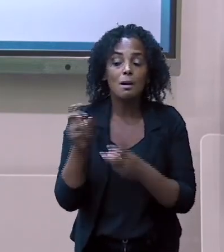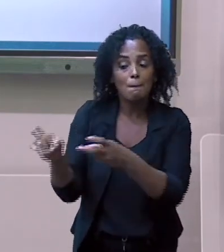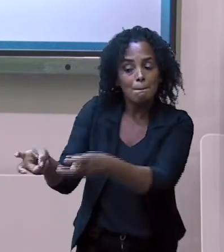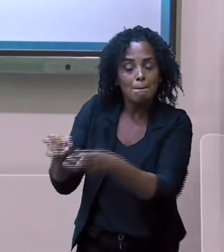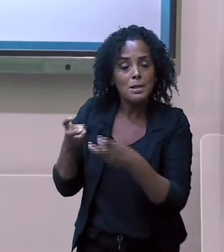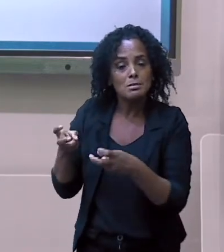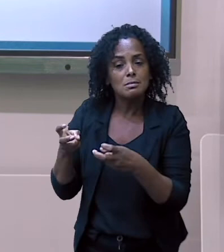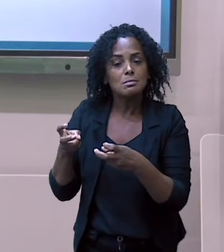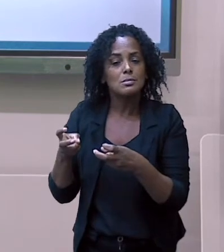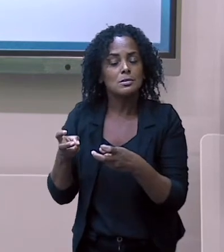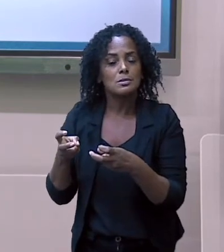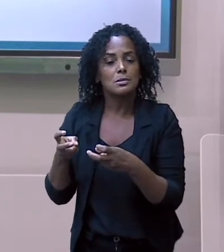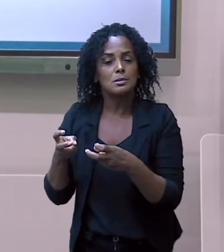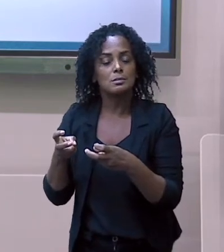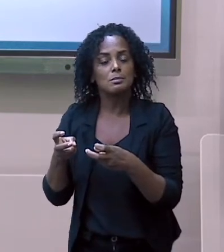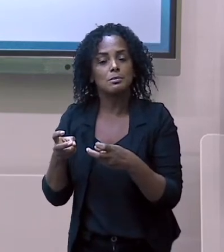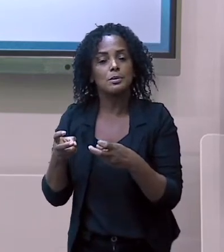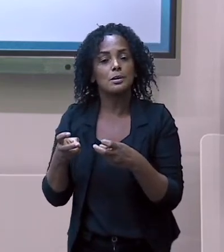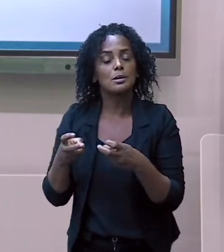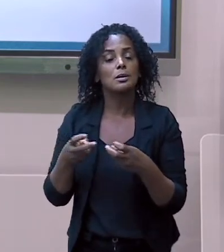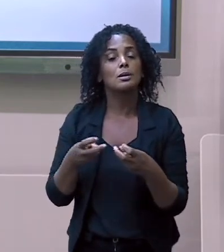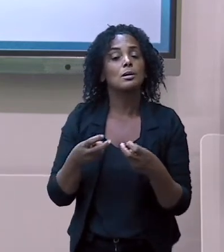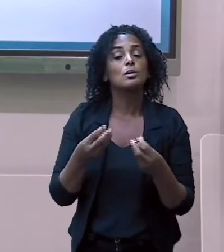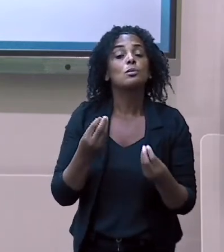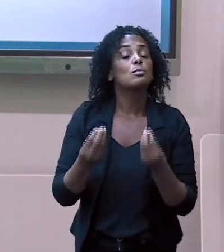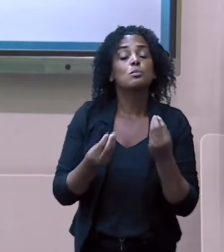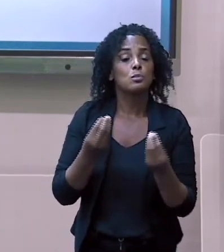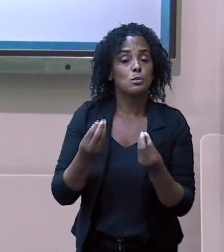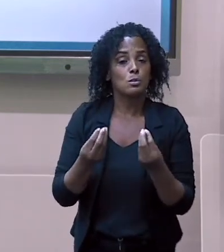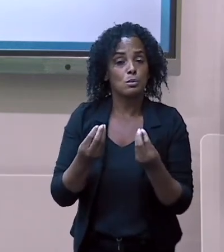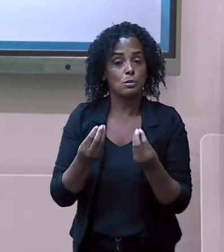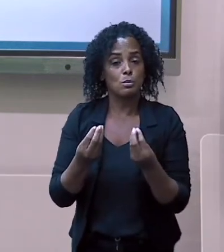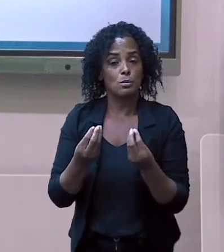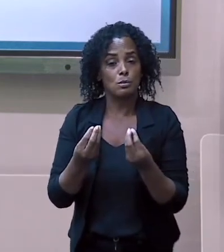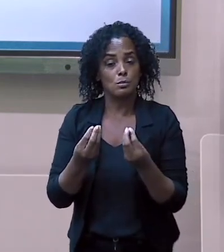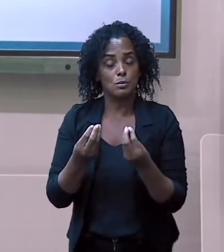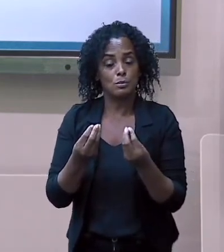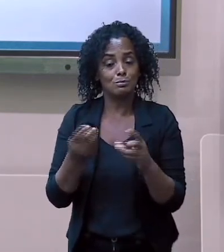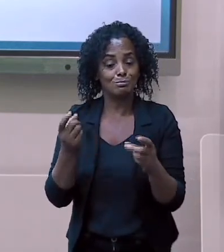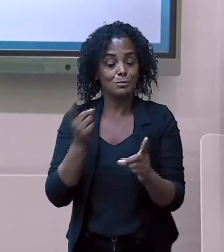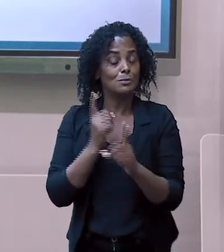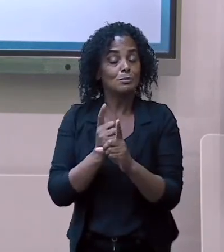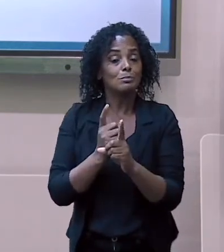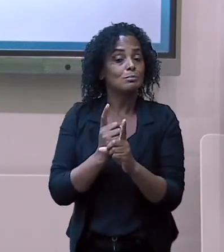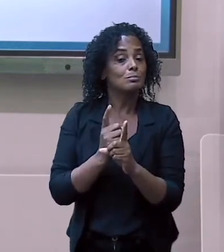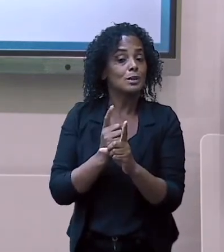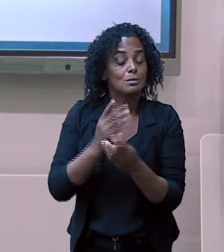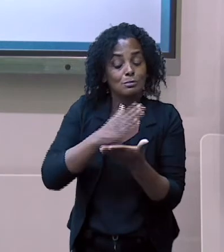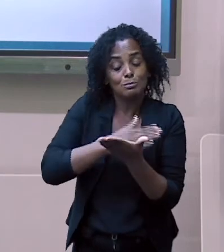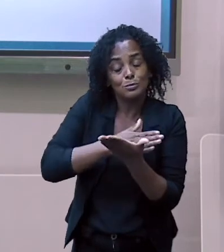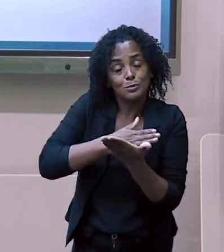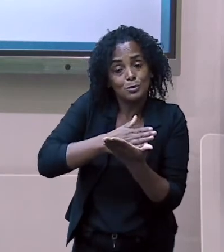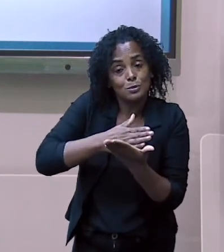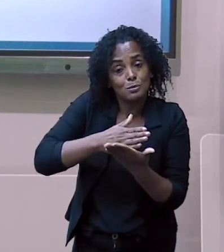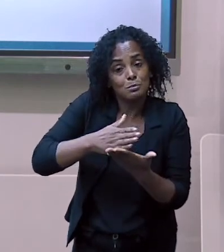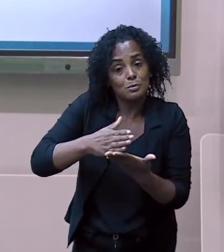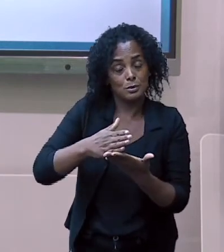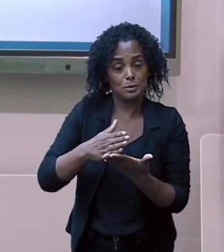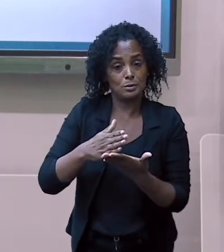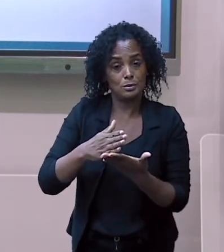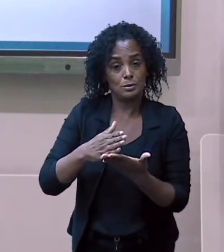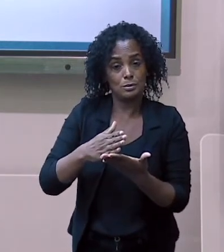perceber que as duas operações elas não se encontram no início da expressão, né? A operação principal, que